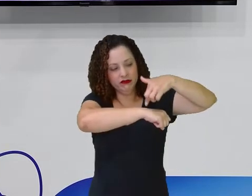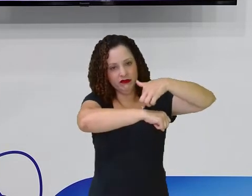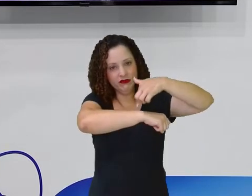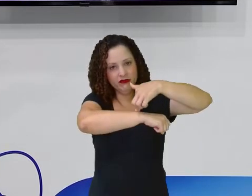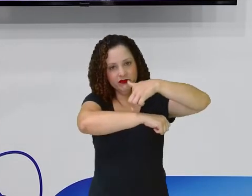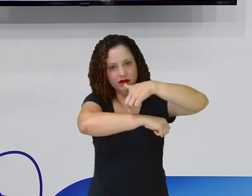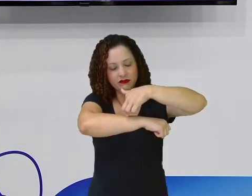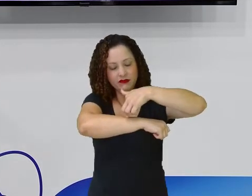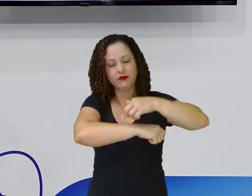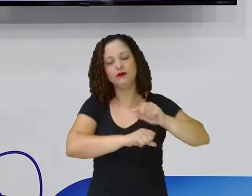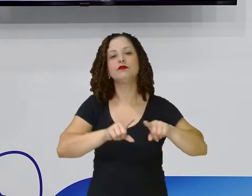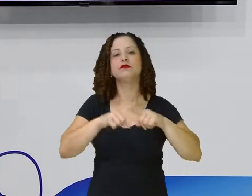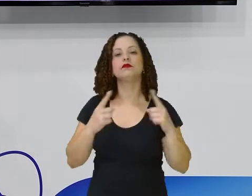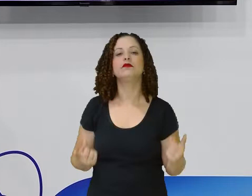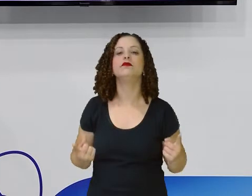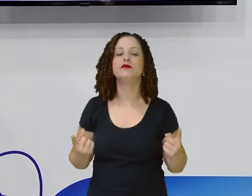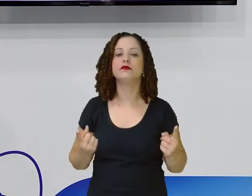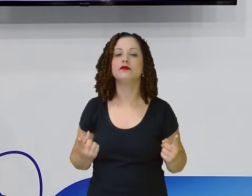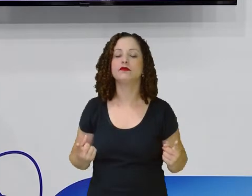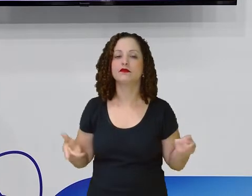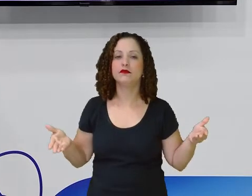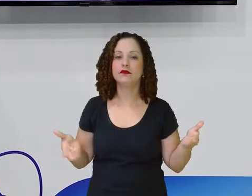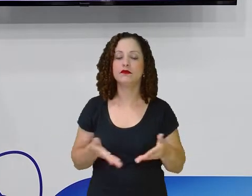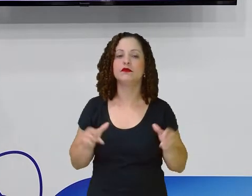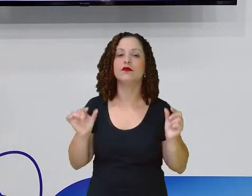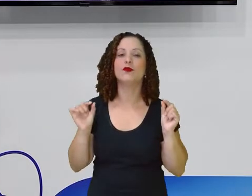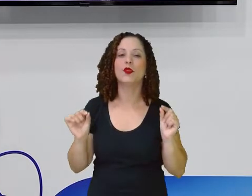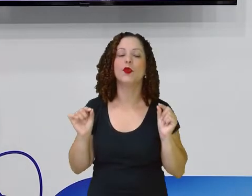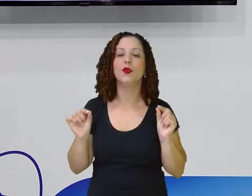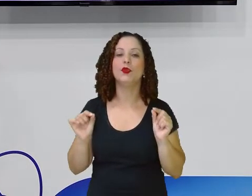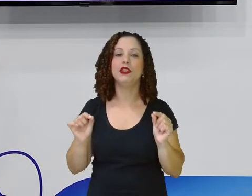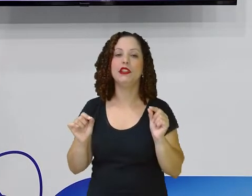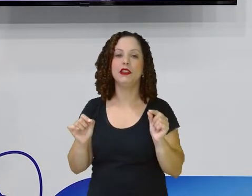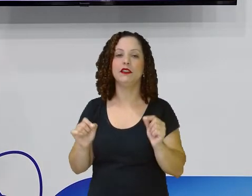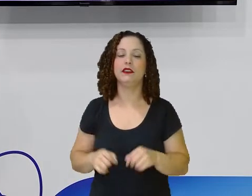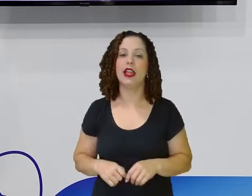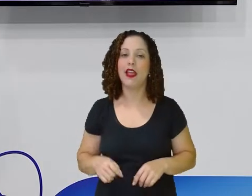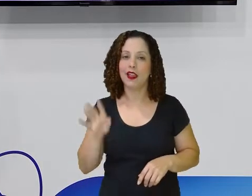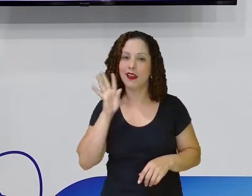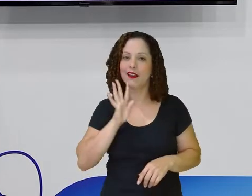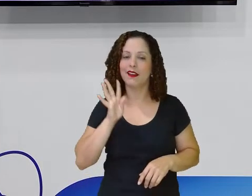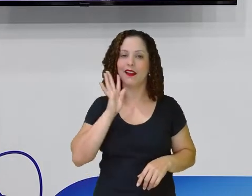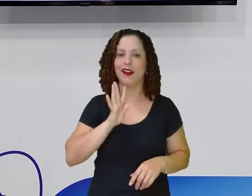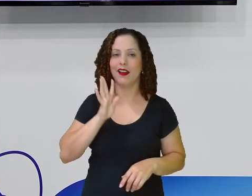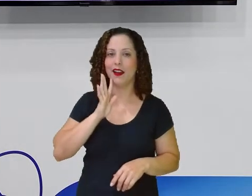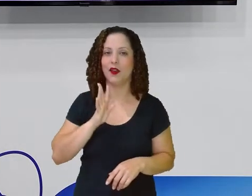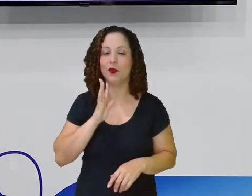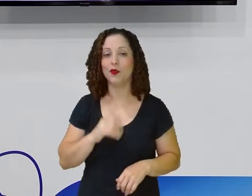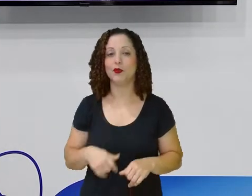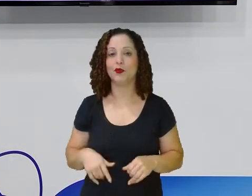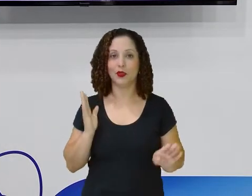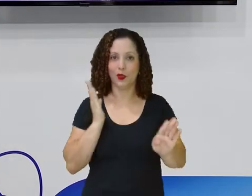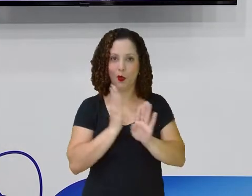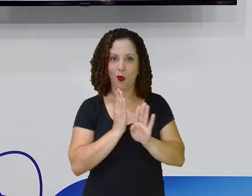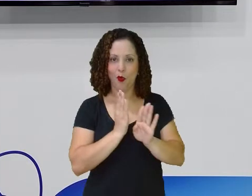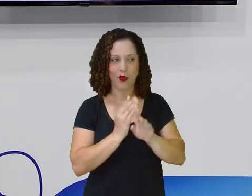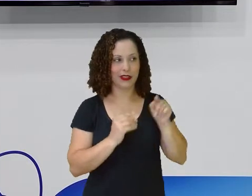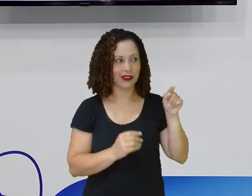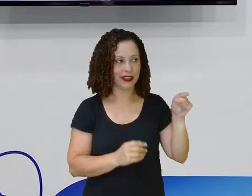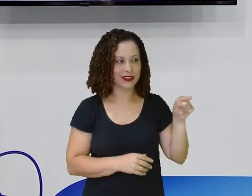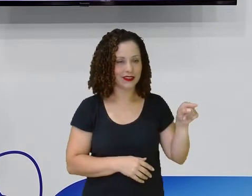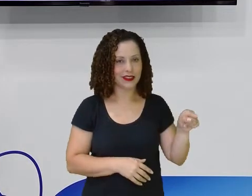Enquanto a resposta chega, a gente vai trazendo o seguinte, que o bacana desse conto da Sacisa Adormecida é porque